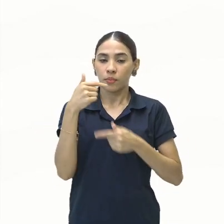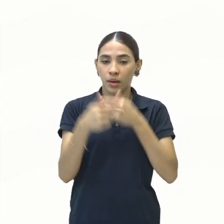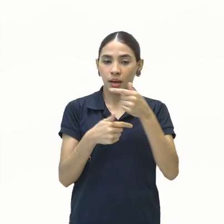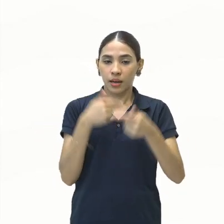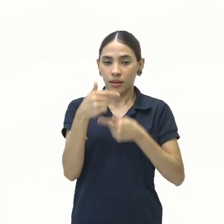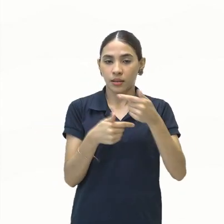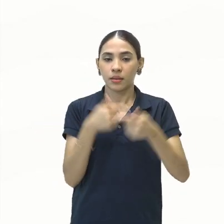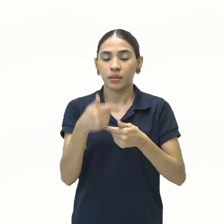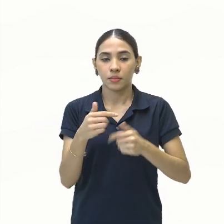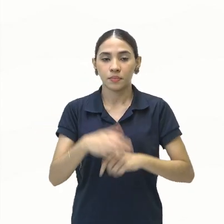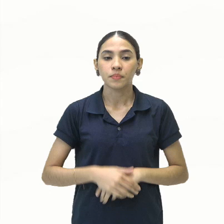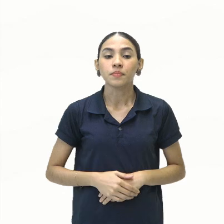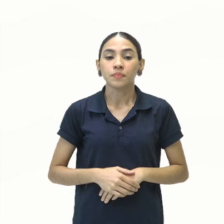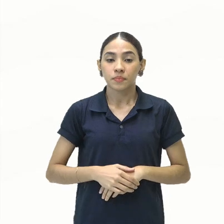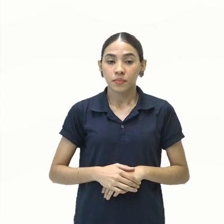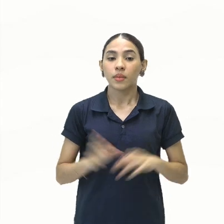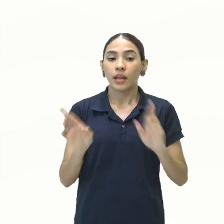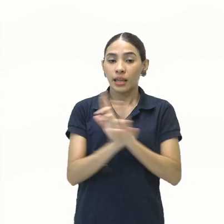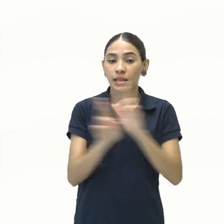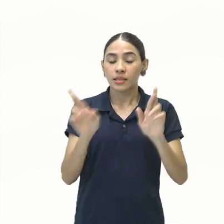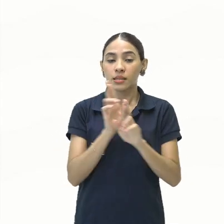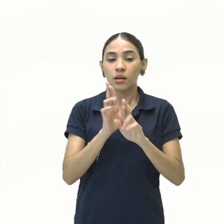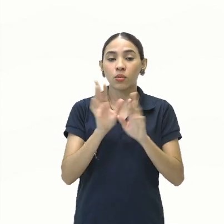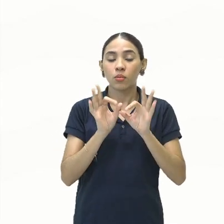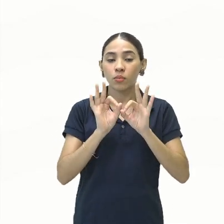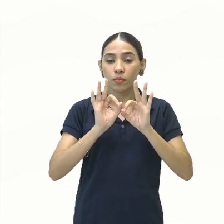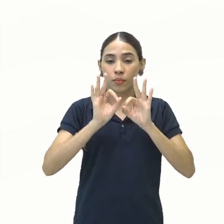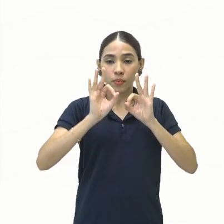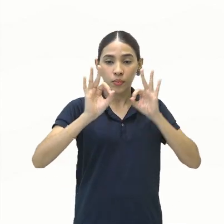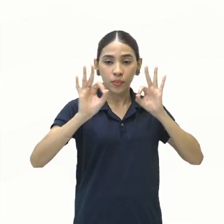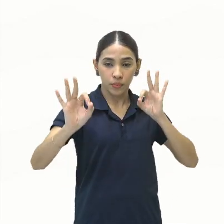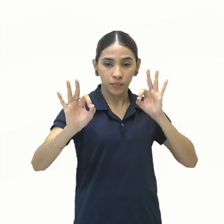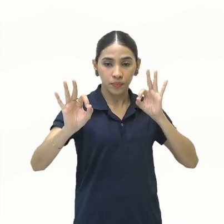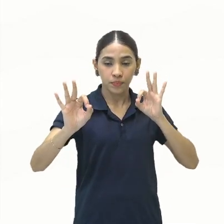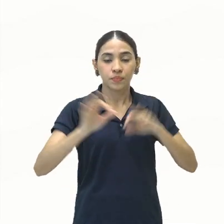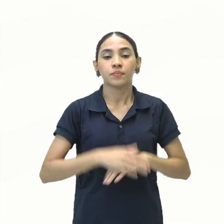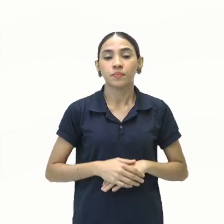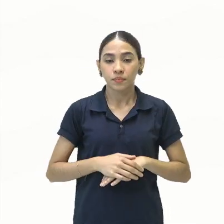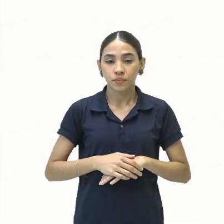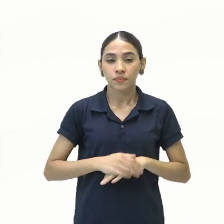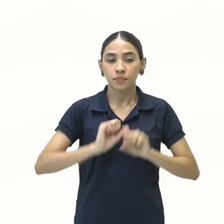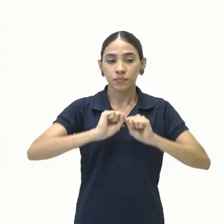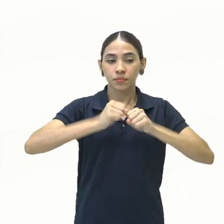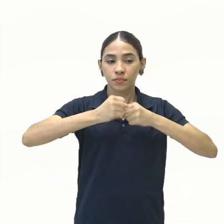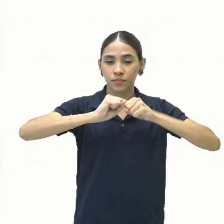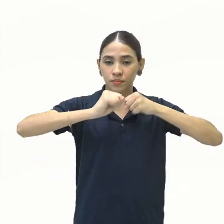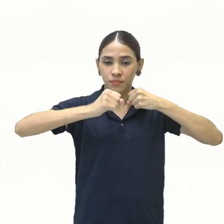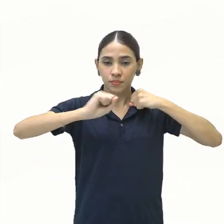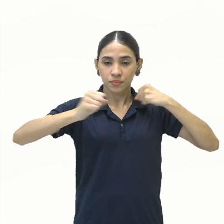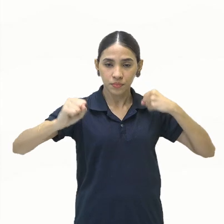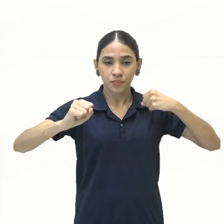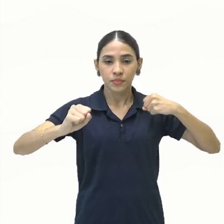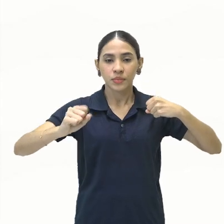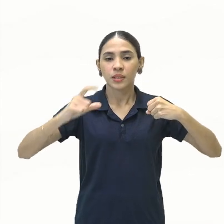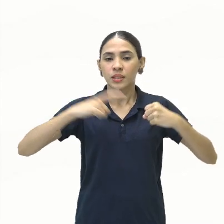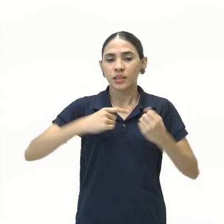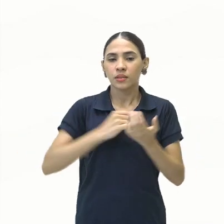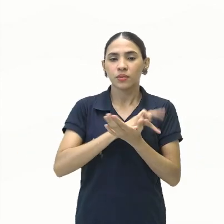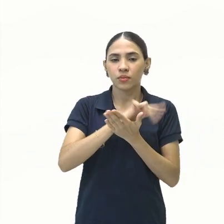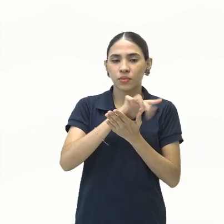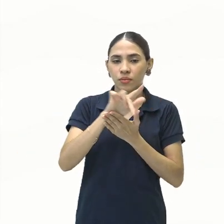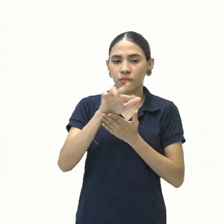hereditário. Em relação ao tamanho, são extensas faixas territoriais com milhares